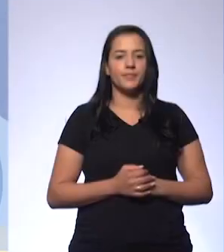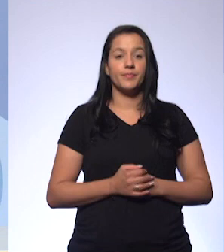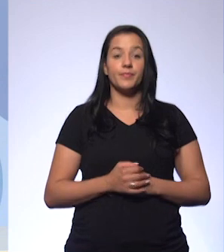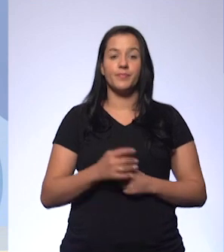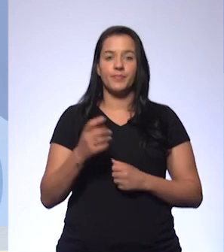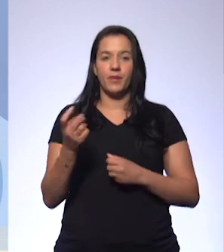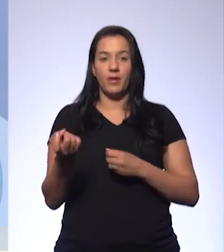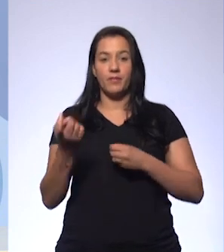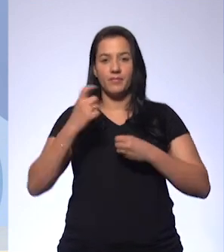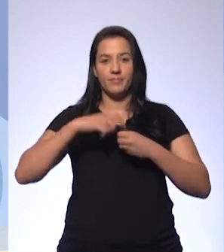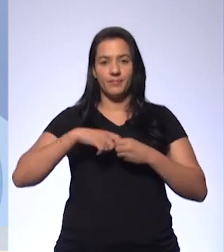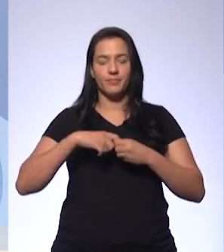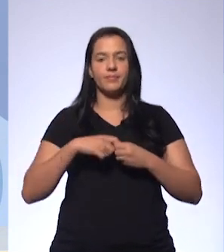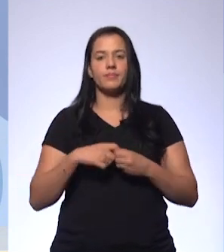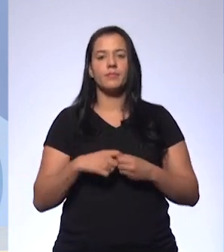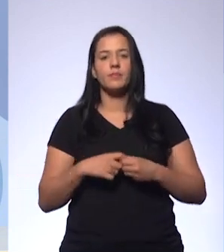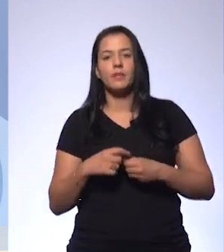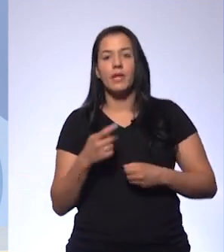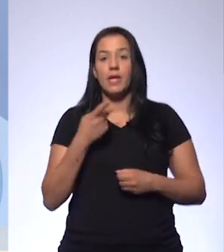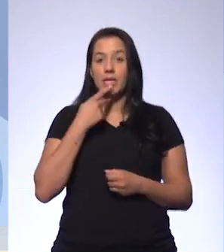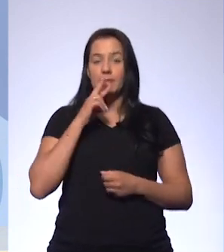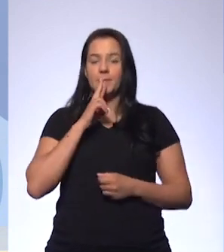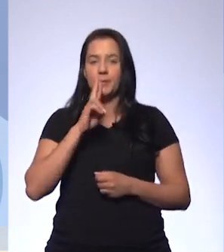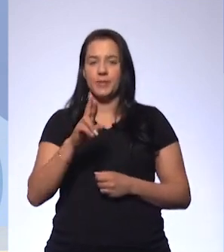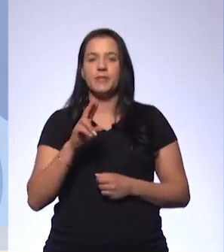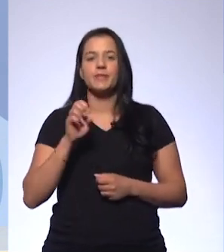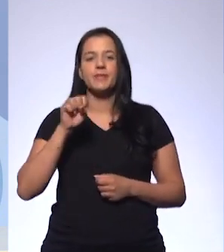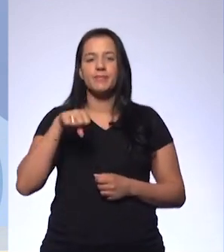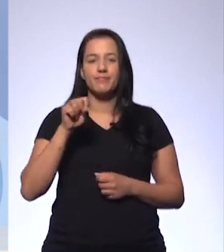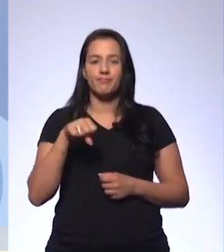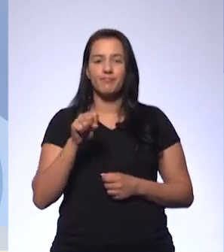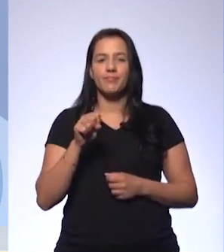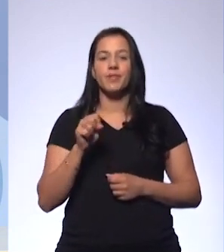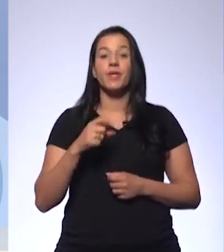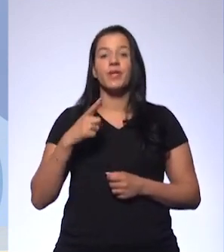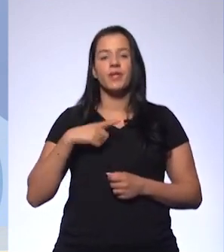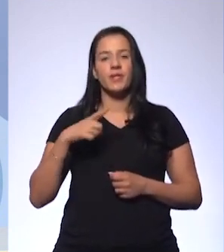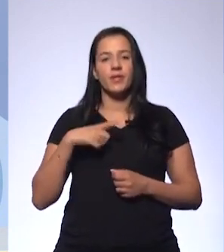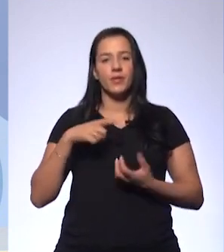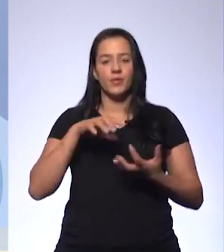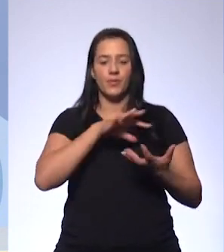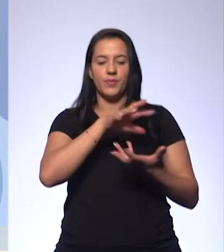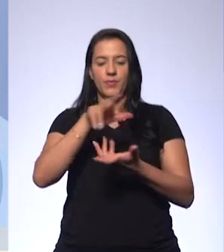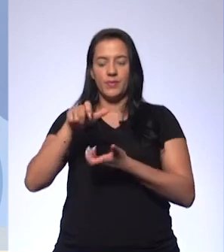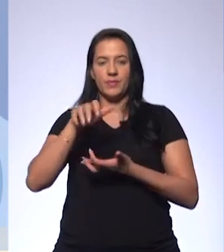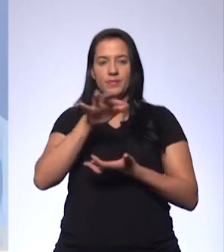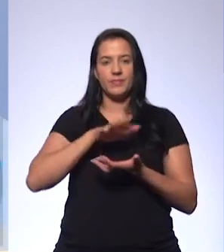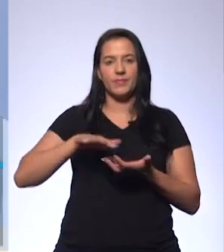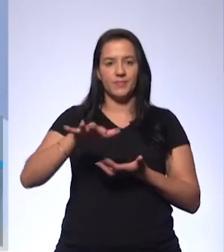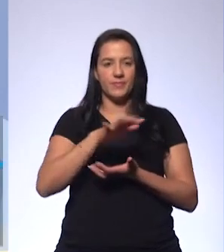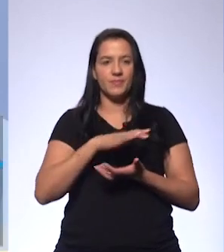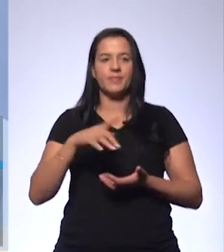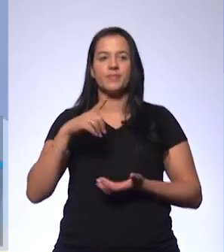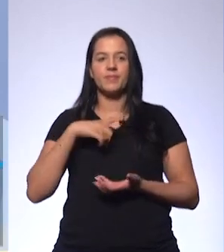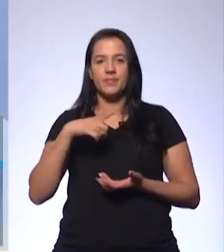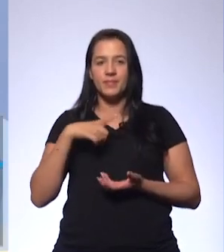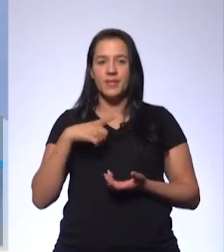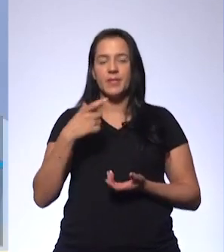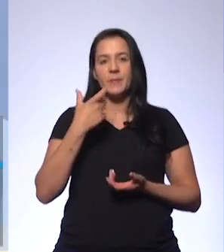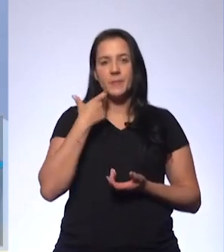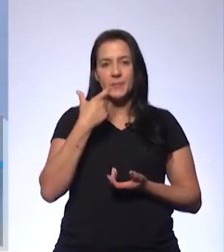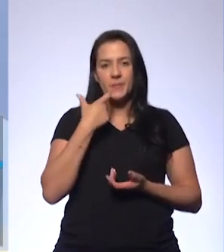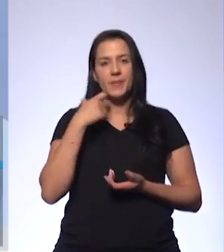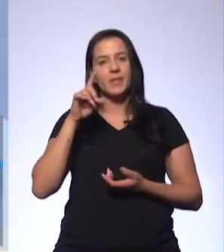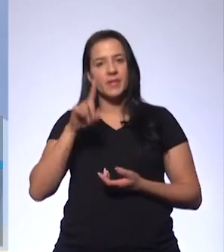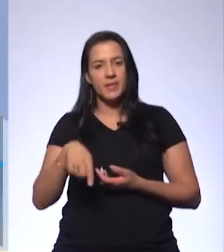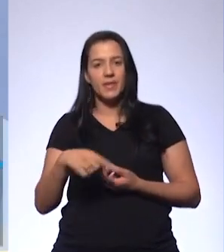Retomando aqui, Dani, eles colocaram que sim, que o ecossistema aquário, né, que tem a presença do fator biótico,